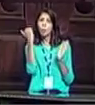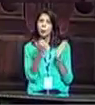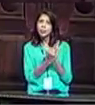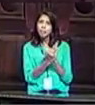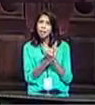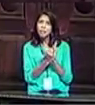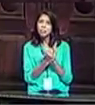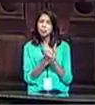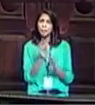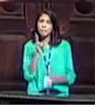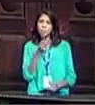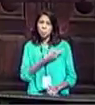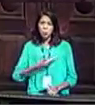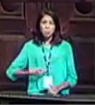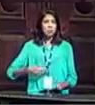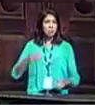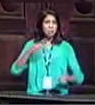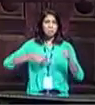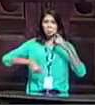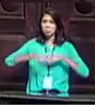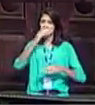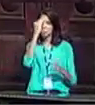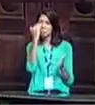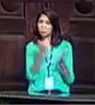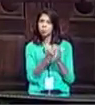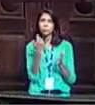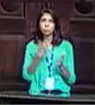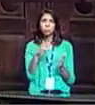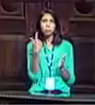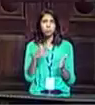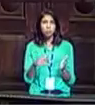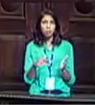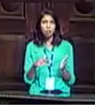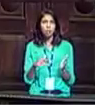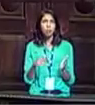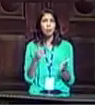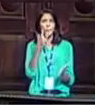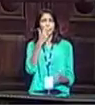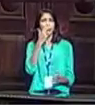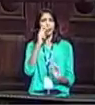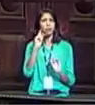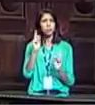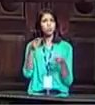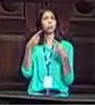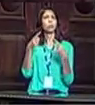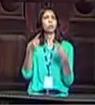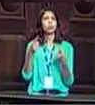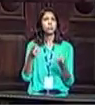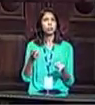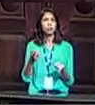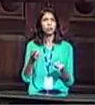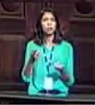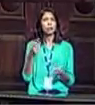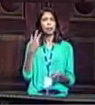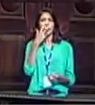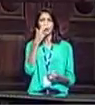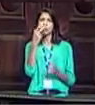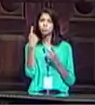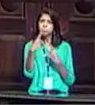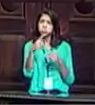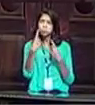poder executivo, através de qualquer dos seus órgãos, é um desafio, é um